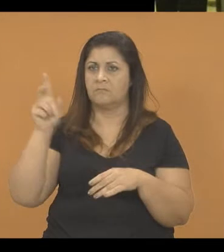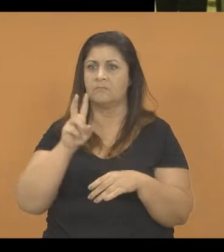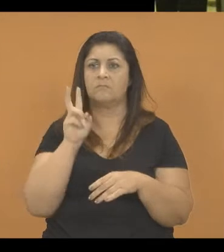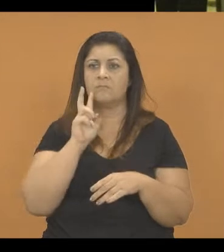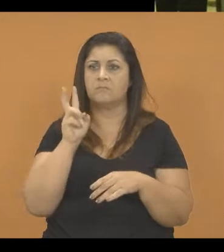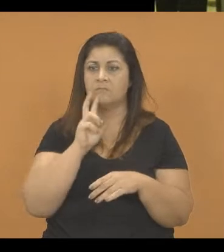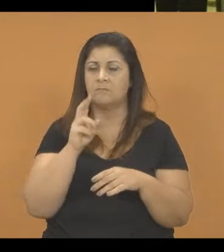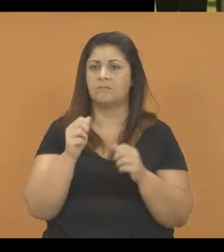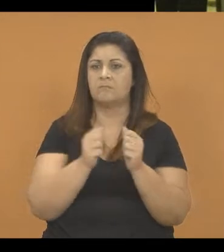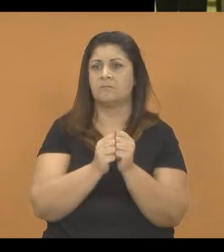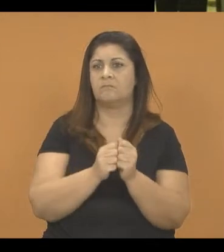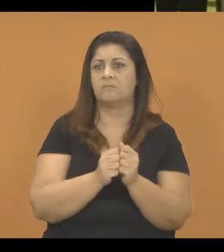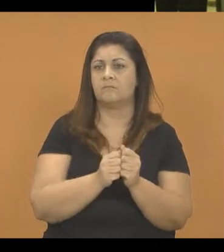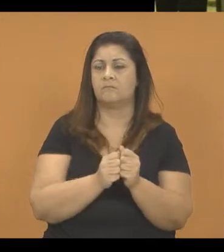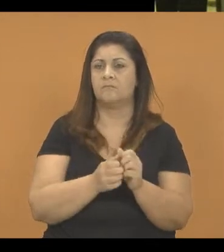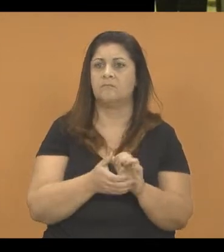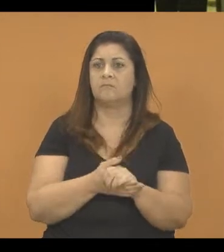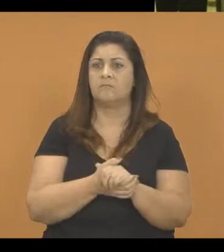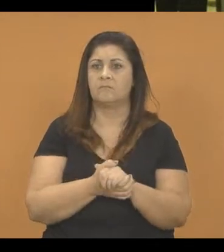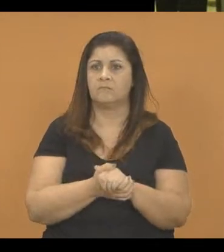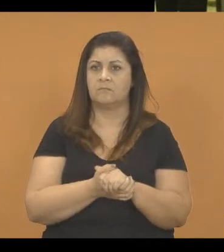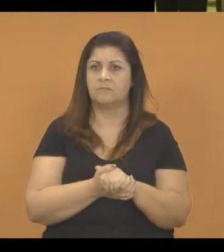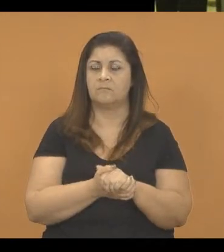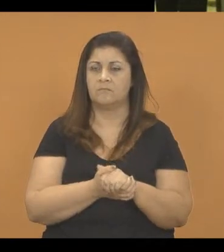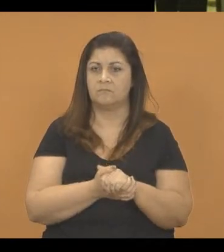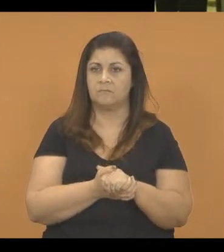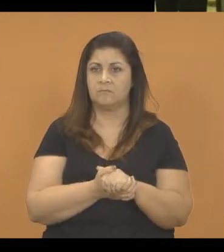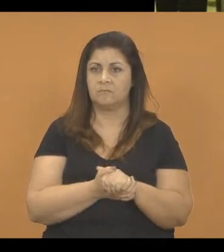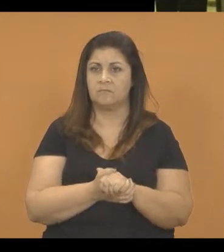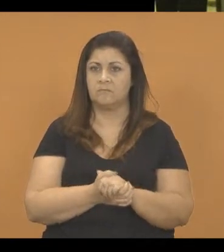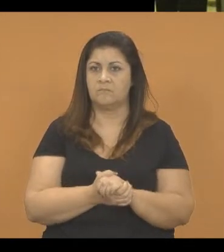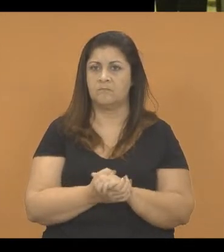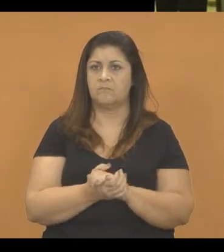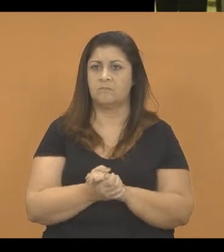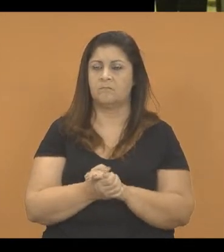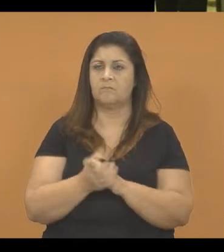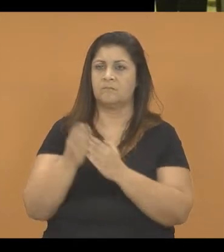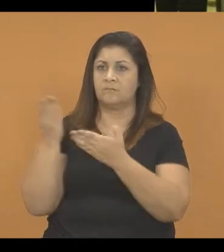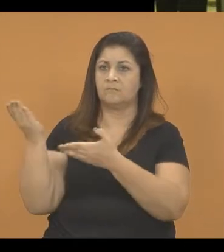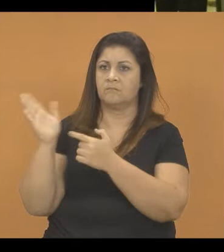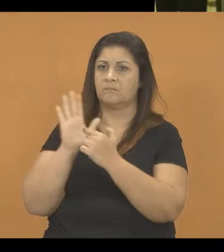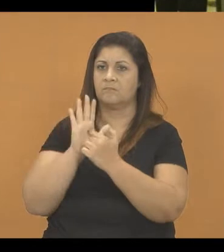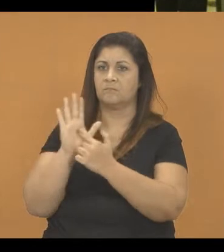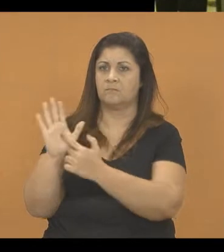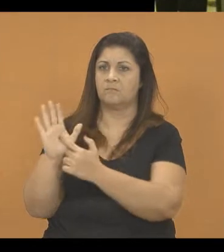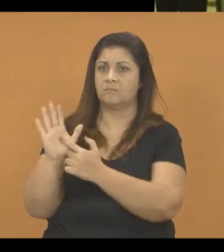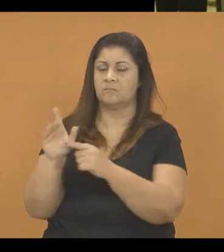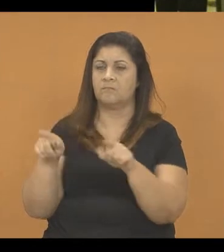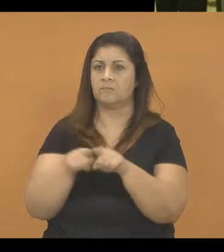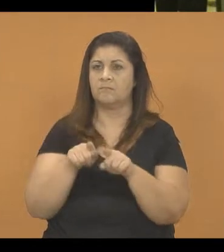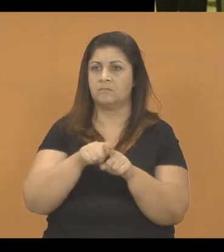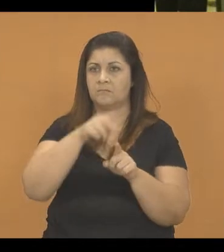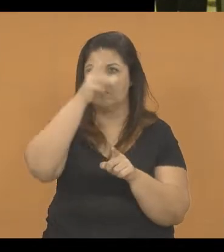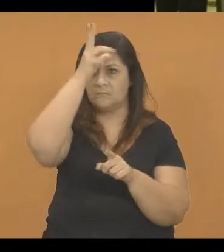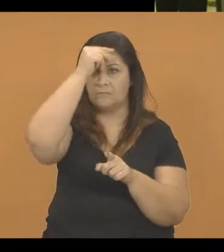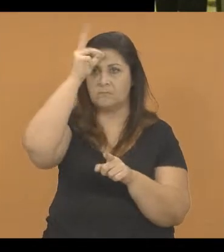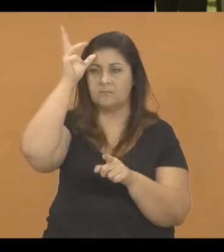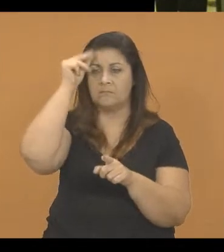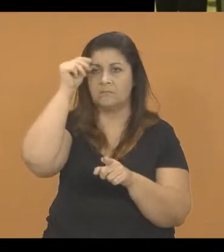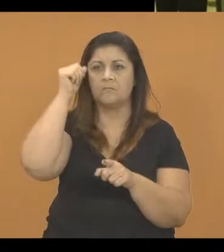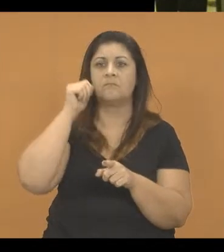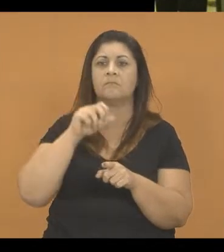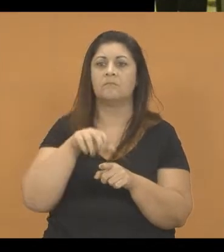vereador sydney lá de guararema que hoje é secretário de assistência social ali na foto também o prefeito adriano de guararema tivermos